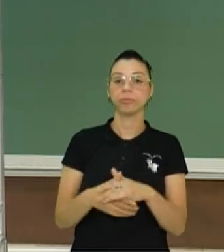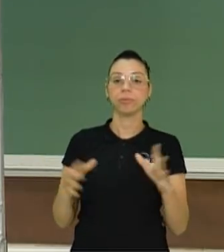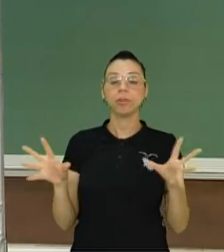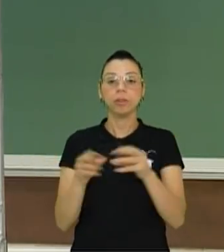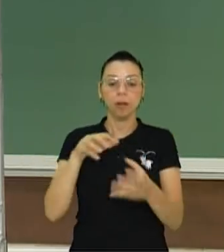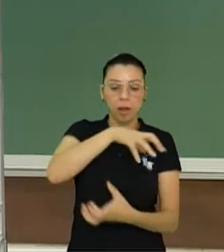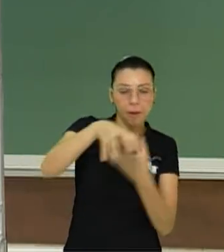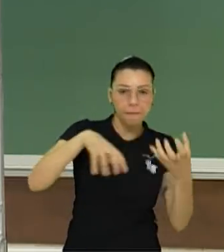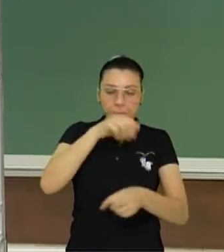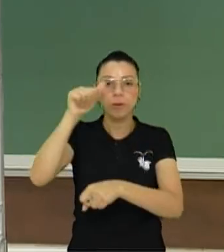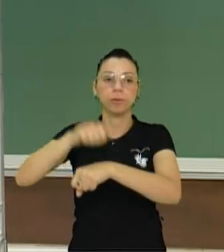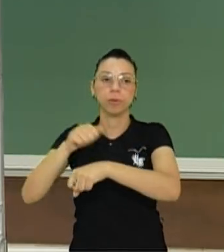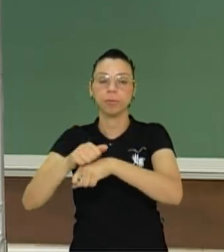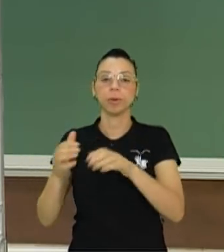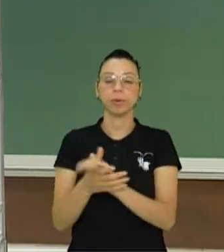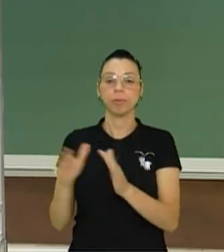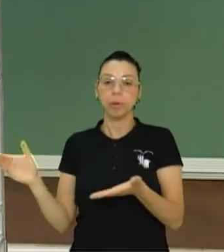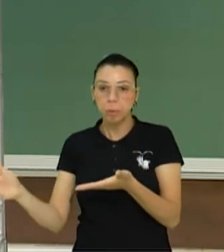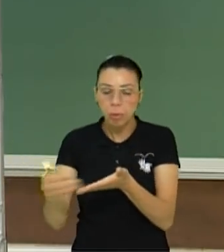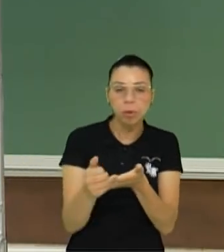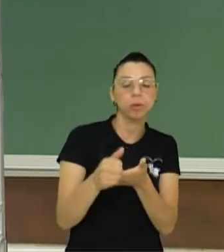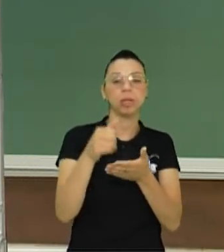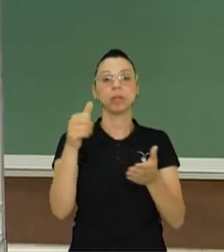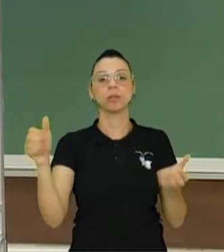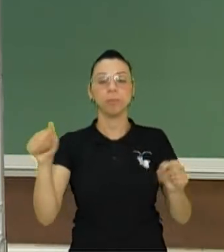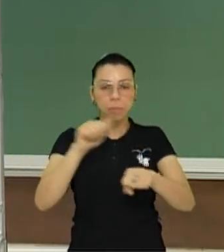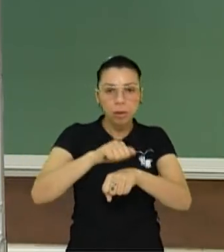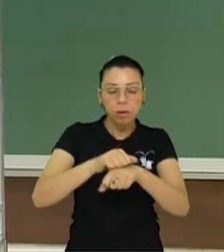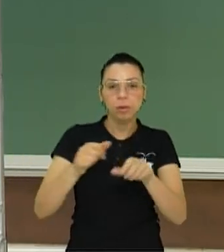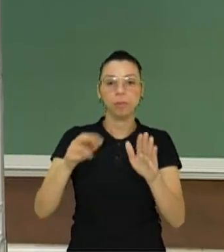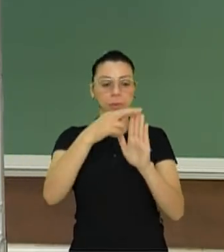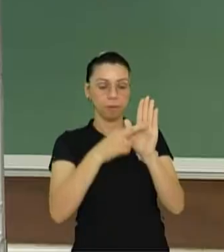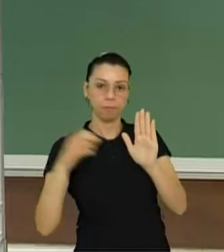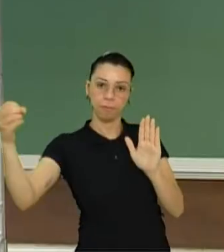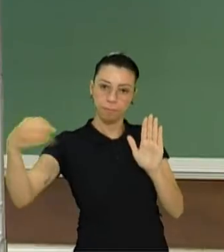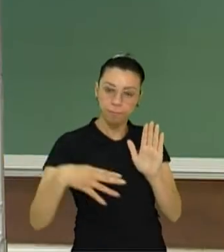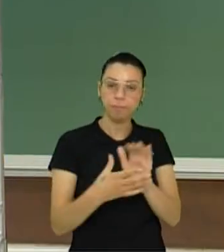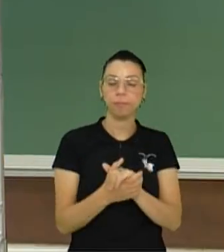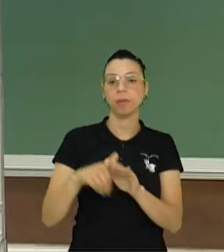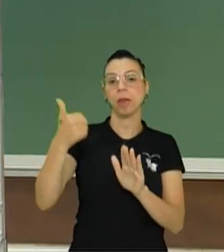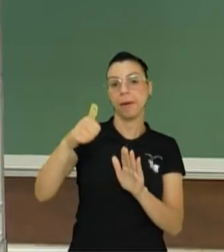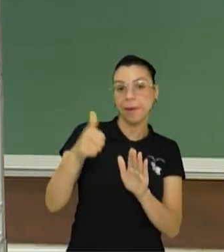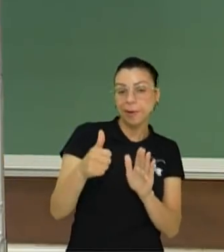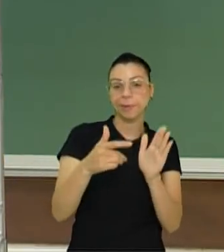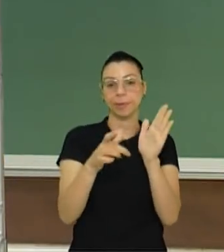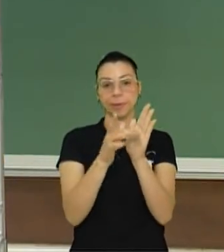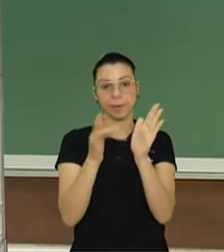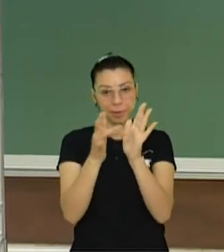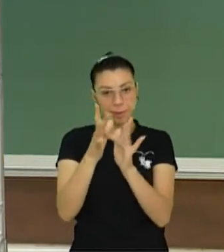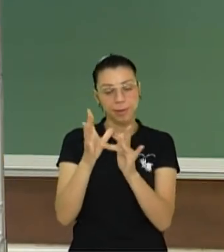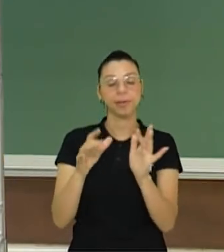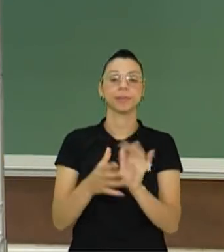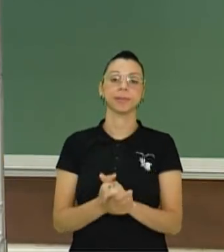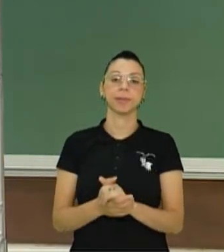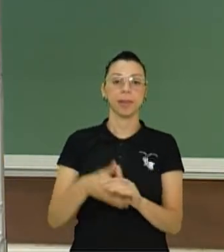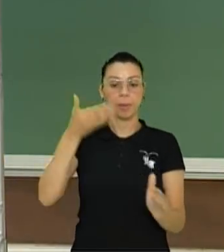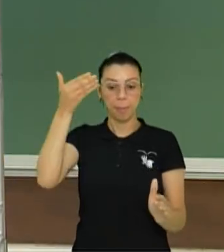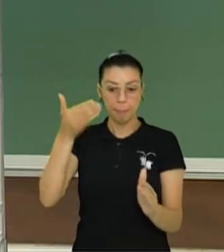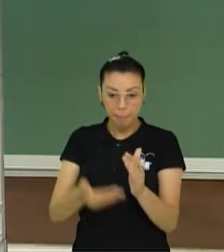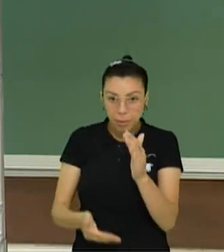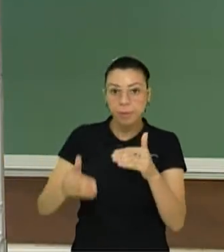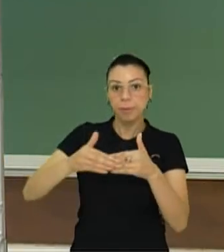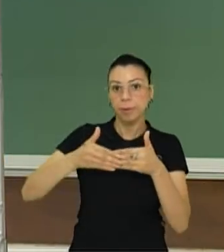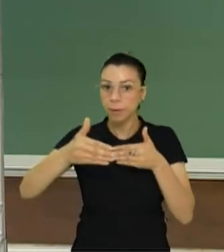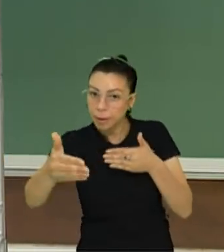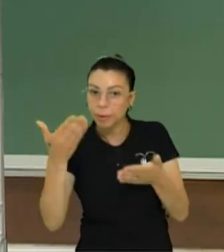plebeus, conquistas, irmãos Graco, reformas do Mário em 111 a.C. Não percam as